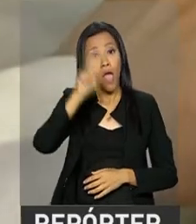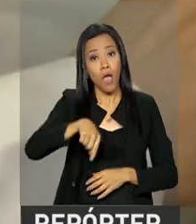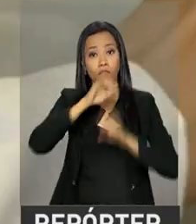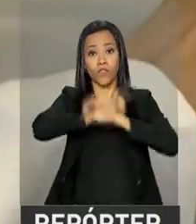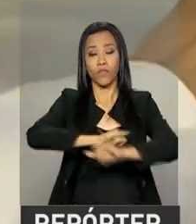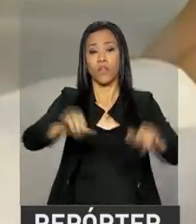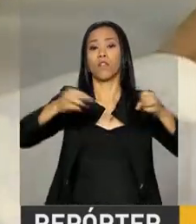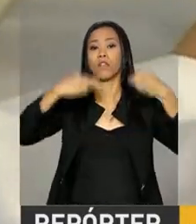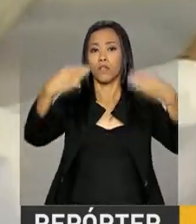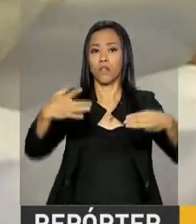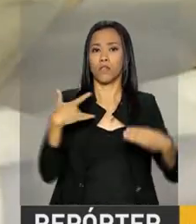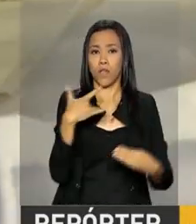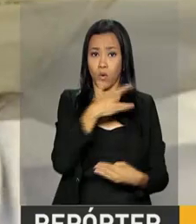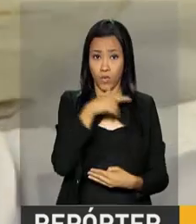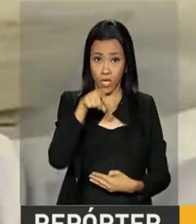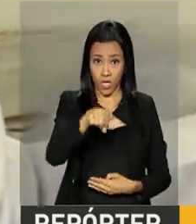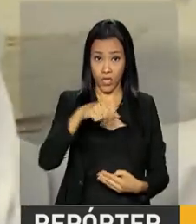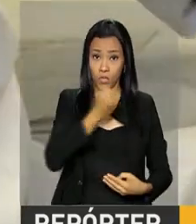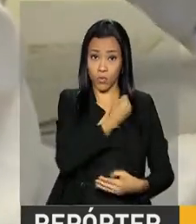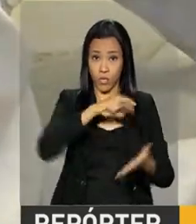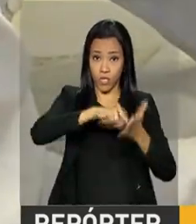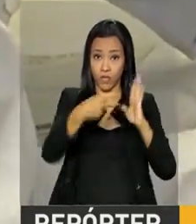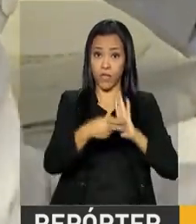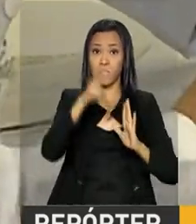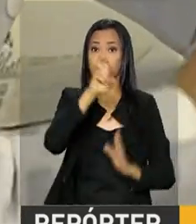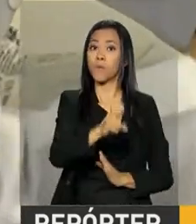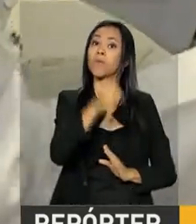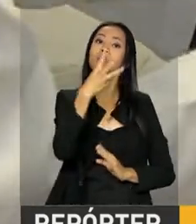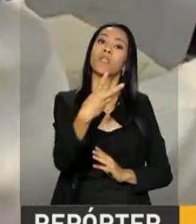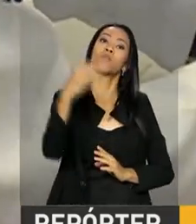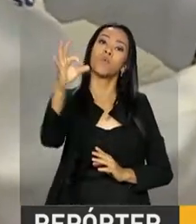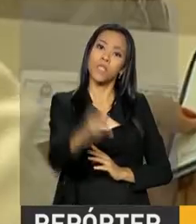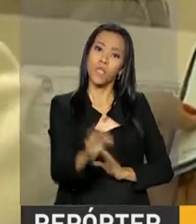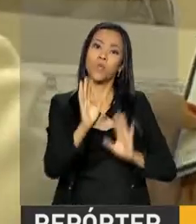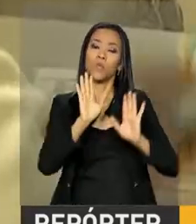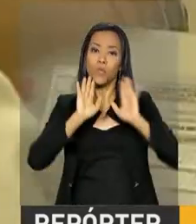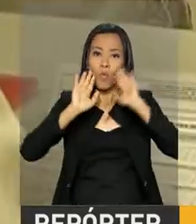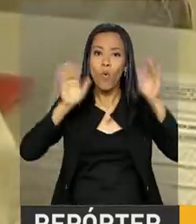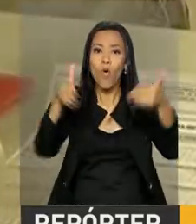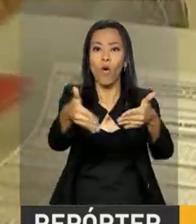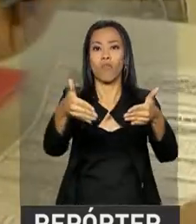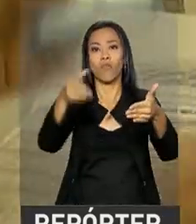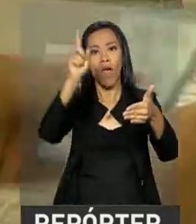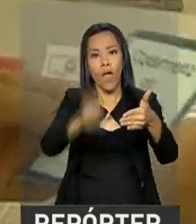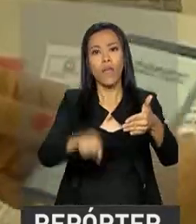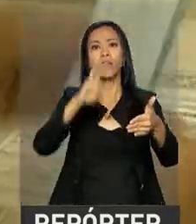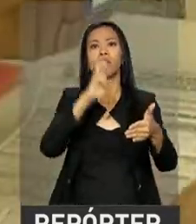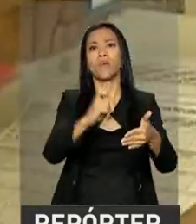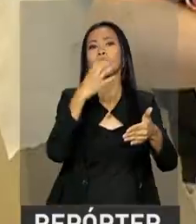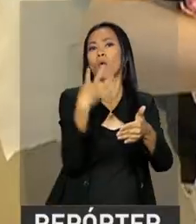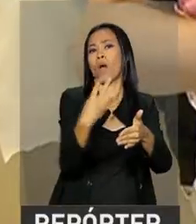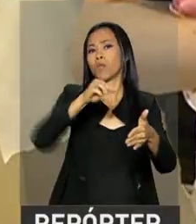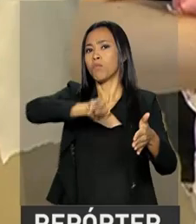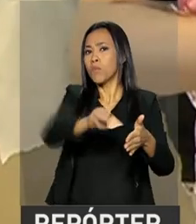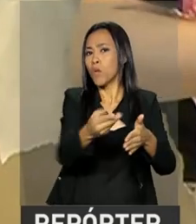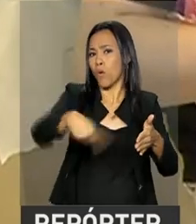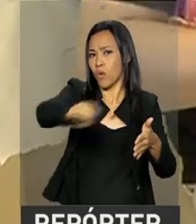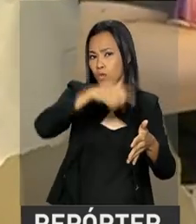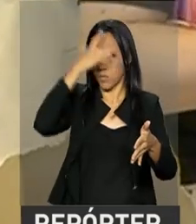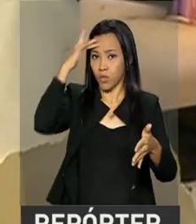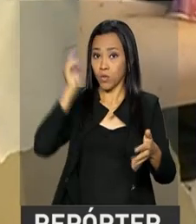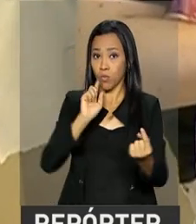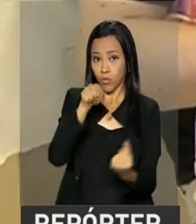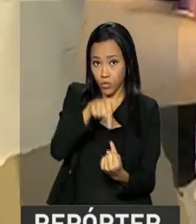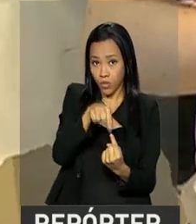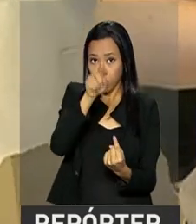Ministério da Saúde esse número representa 53% do público alvo formado por 54 milhões de pessoas a meta é